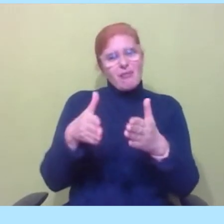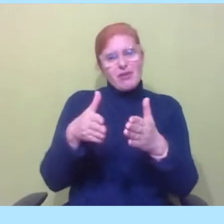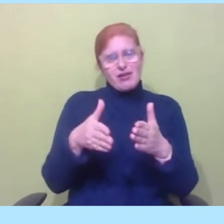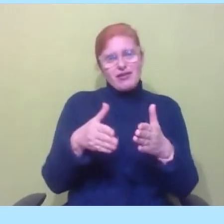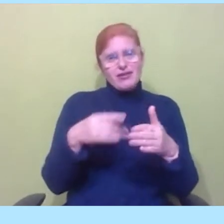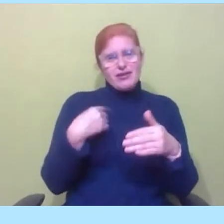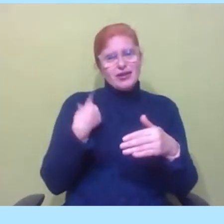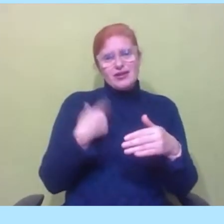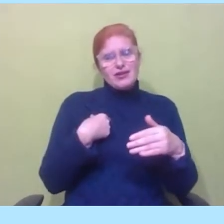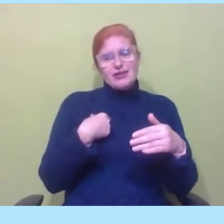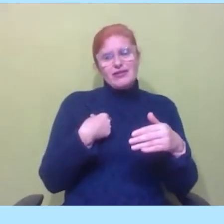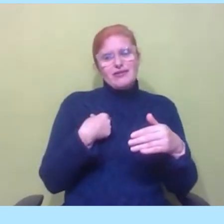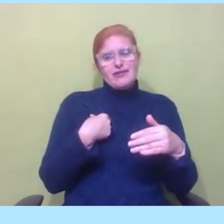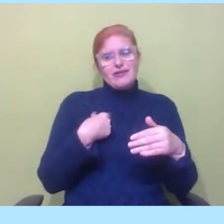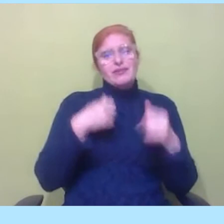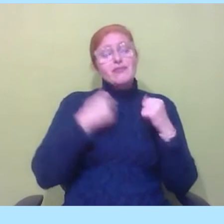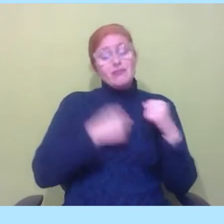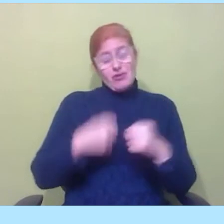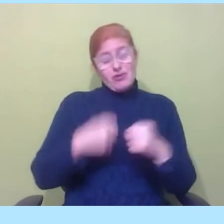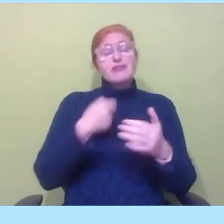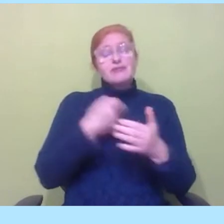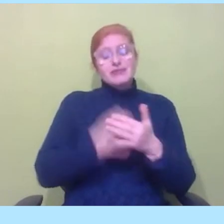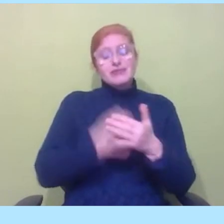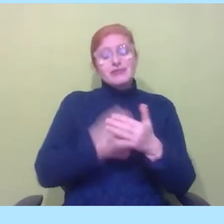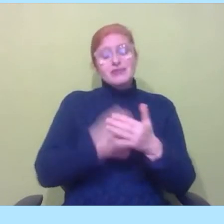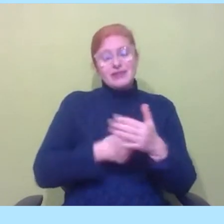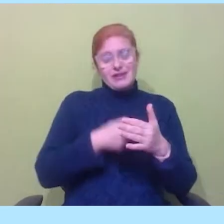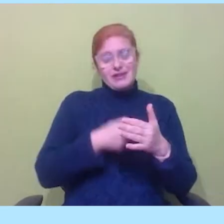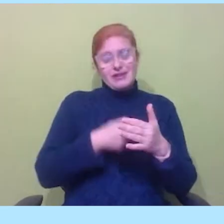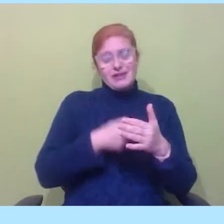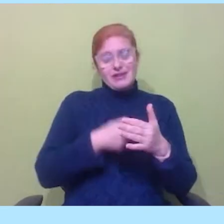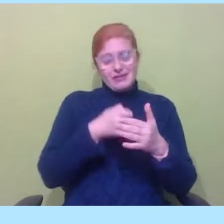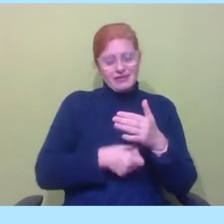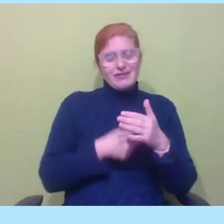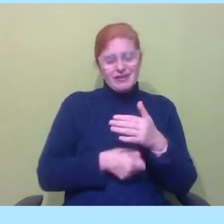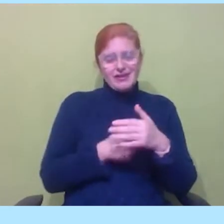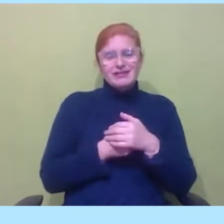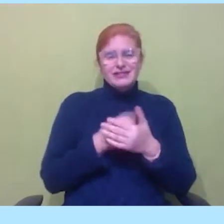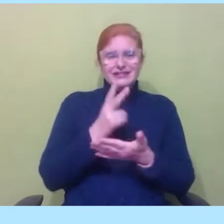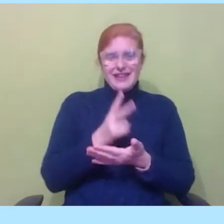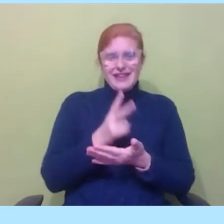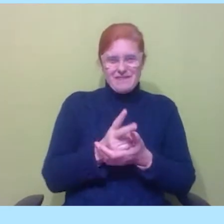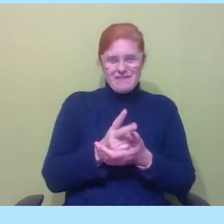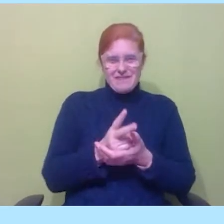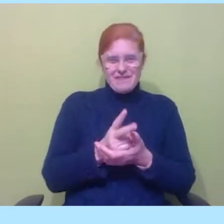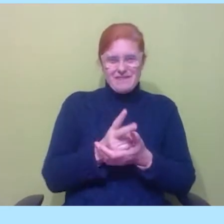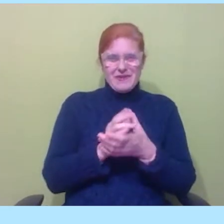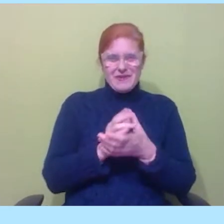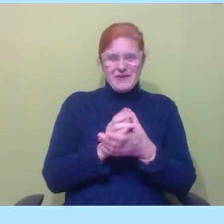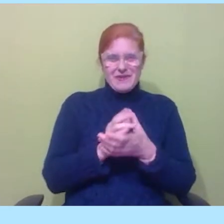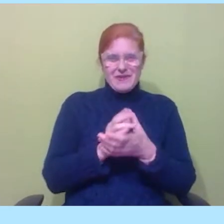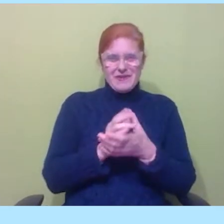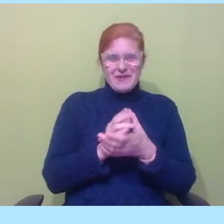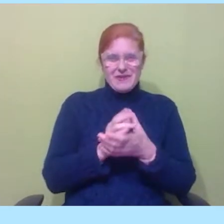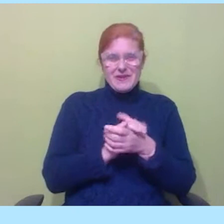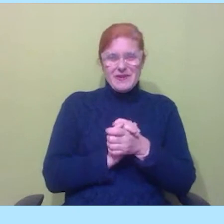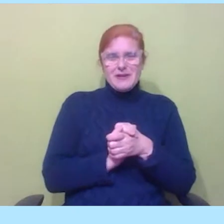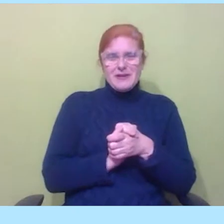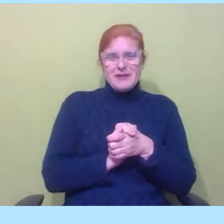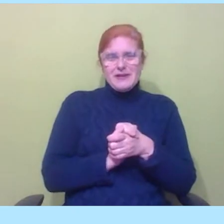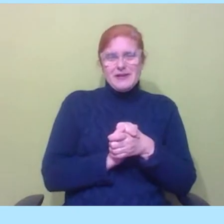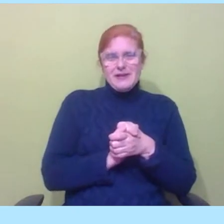pode tentar, né? Sim. E tentando sempre. Sim, né? sim. Não, muito obrigada por adicionar isso daí, é